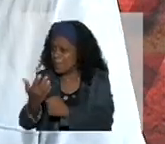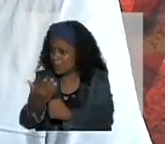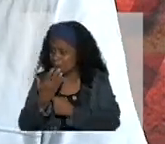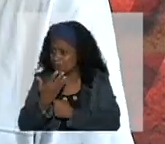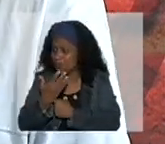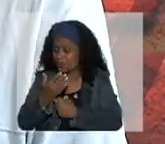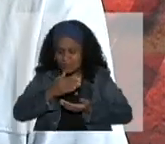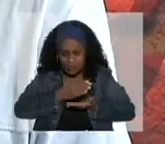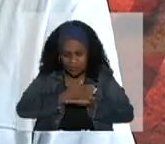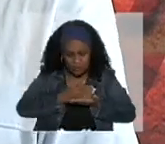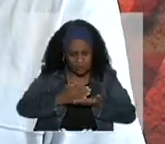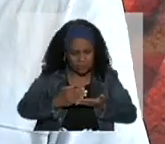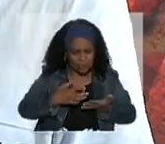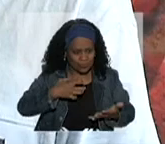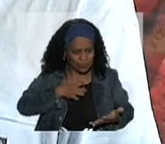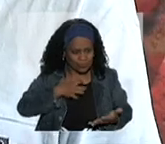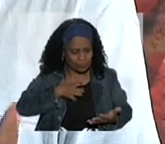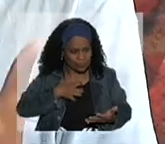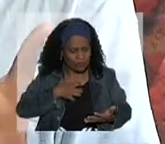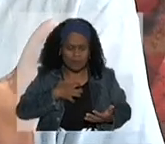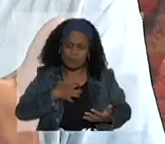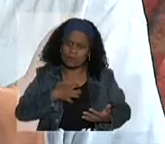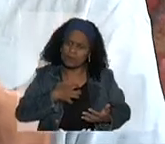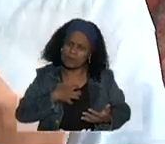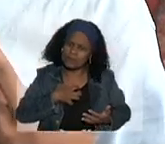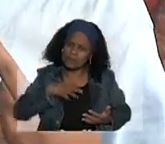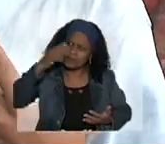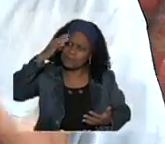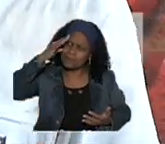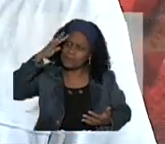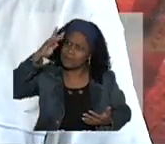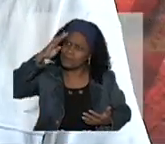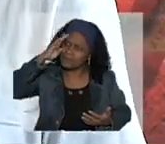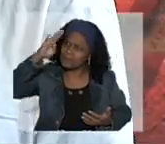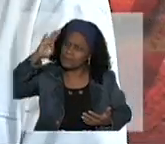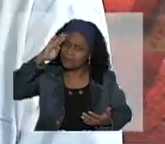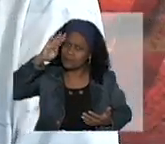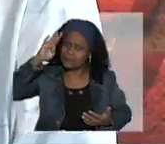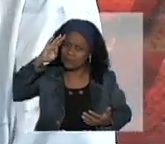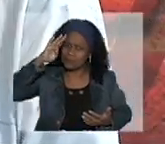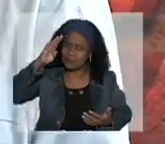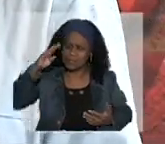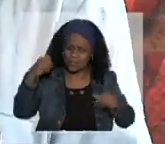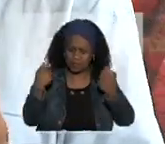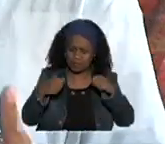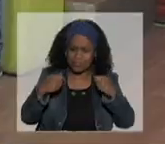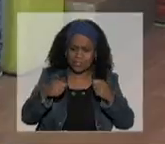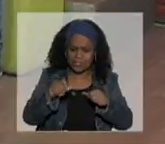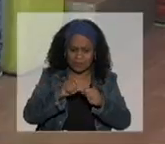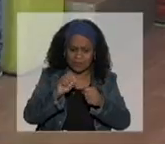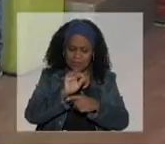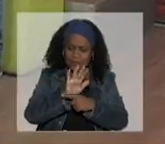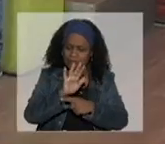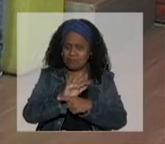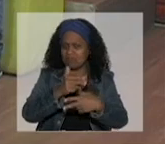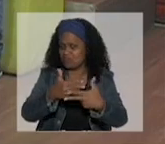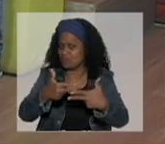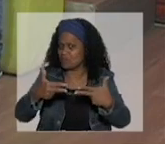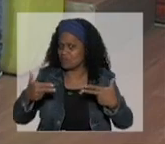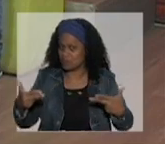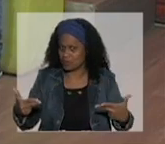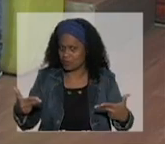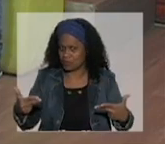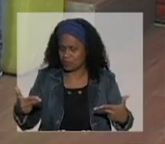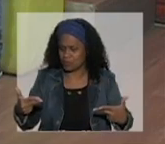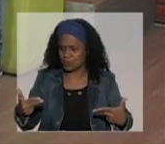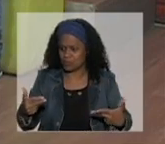ajudar? E aquilo começou a fazer a gente também refletir, porque a gente ajudava, mas não era só aquilo. A gente sabia que tinha alguma coisa ali por trás, porque a